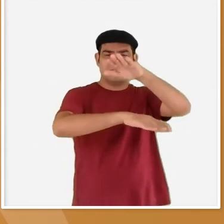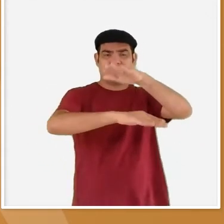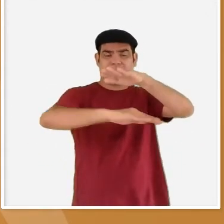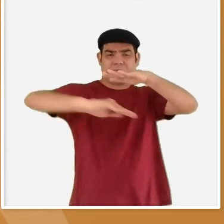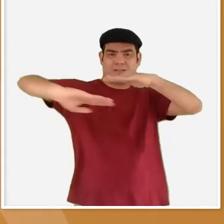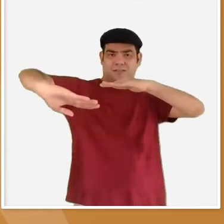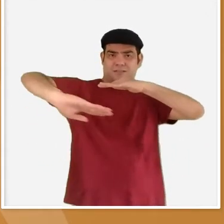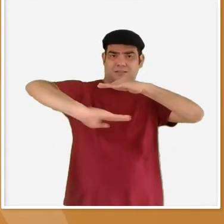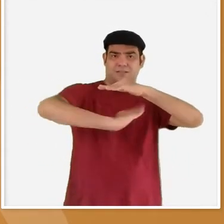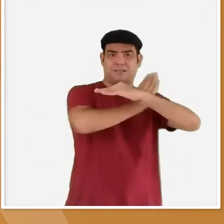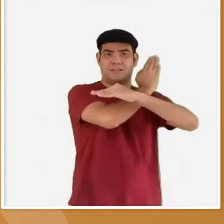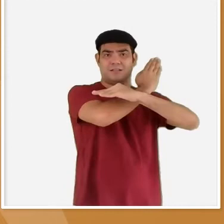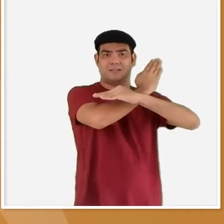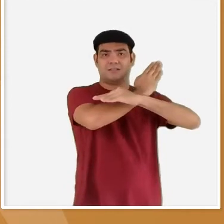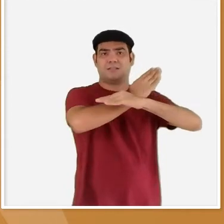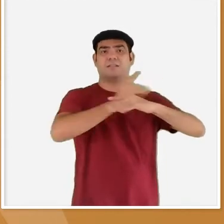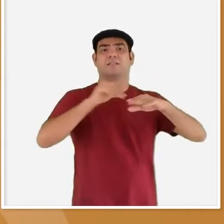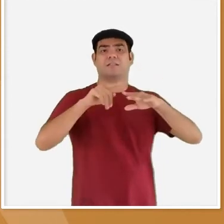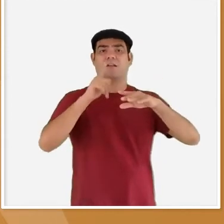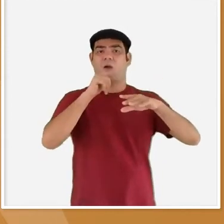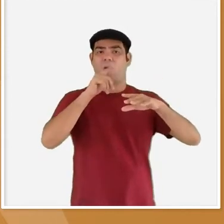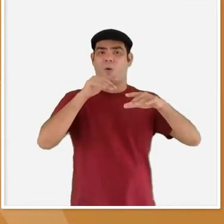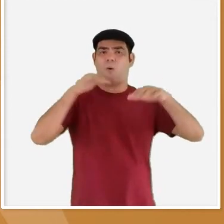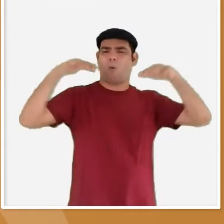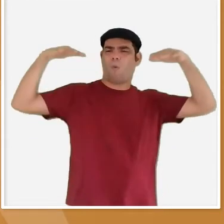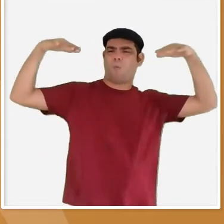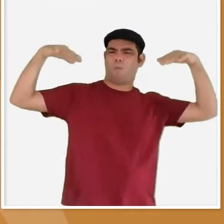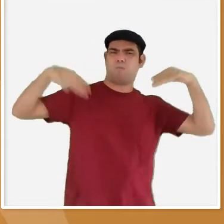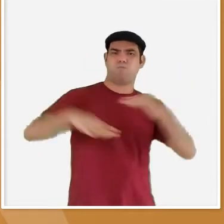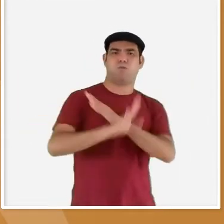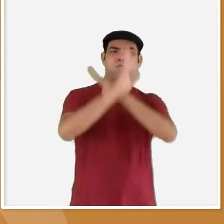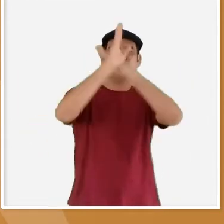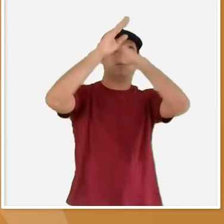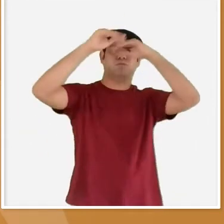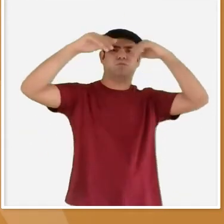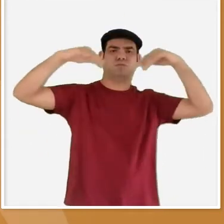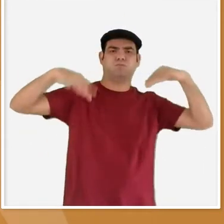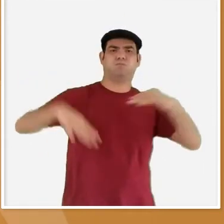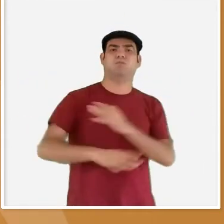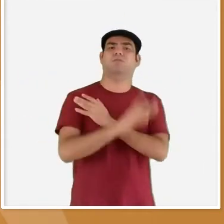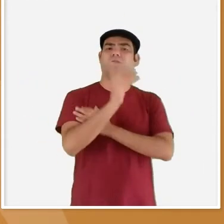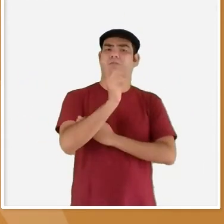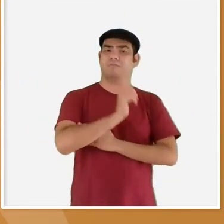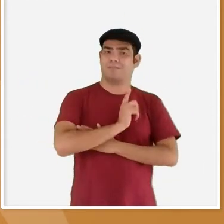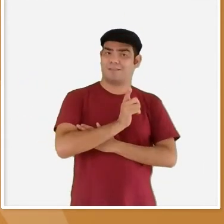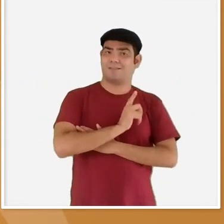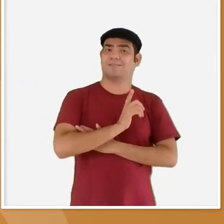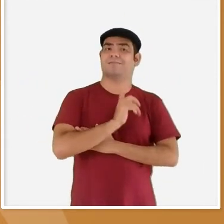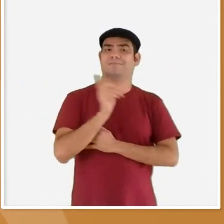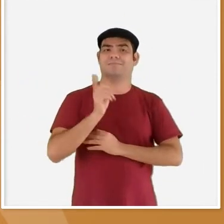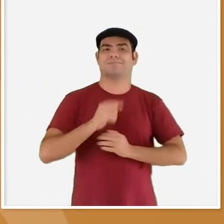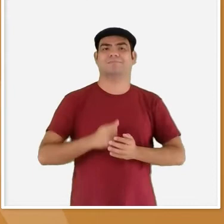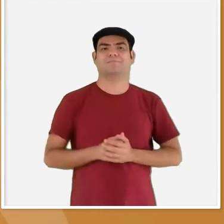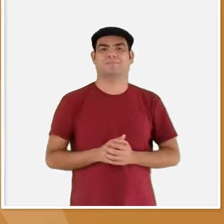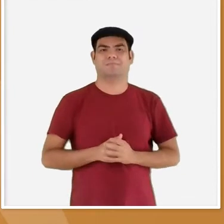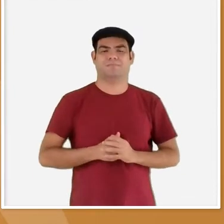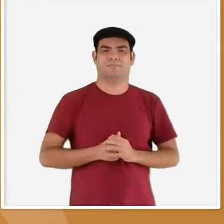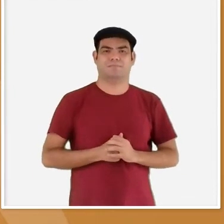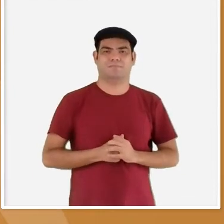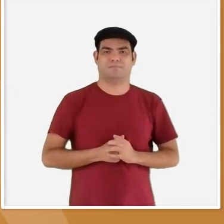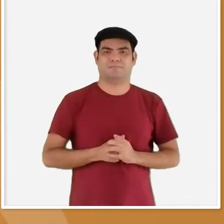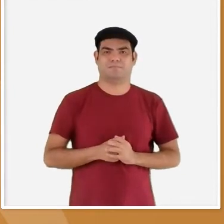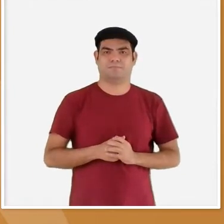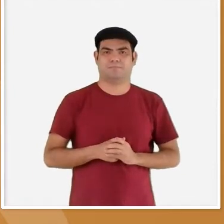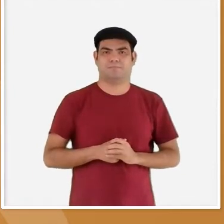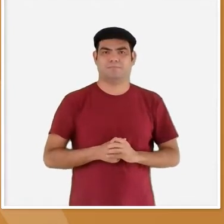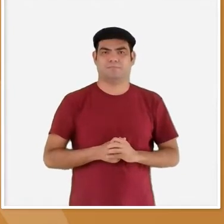de ondas gigantes, os tsunamis, como nós acabamos conhecendo em outro momento das nossas aulas. Vamos falar um